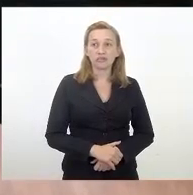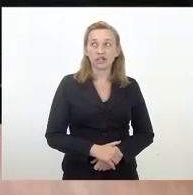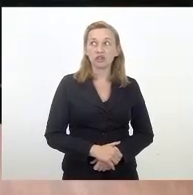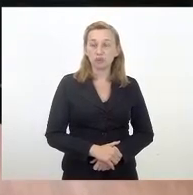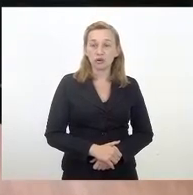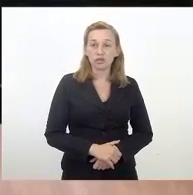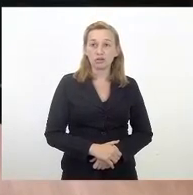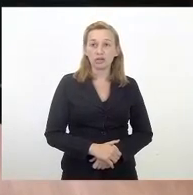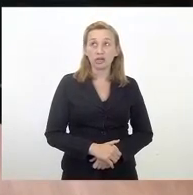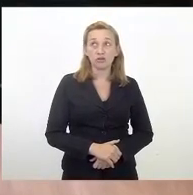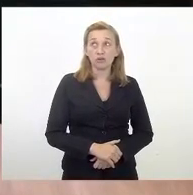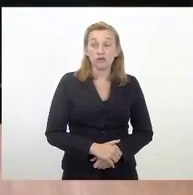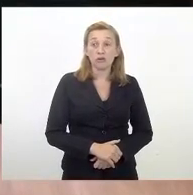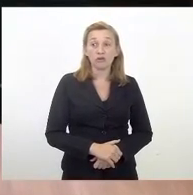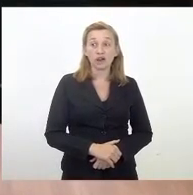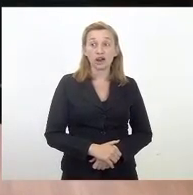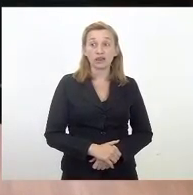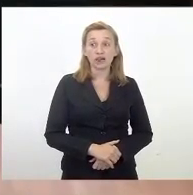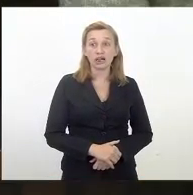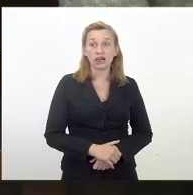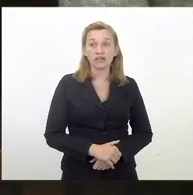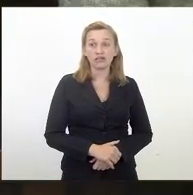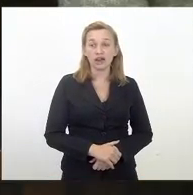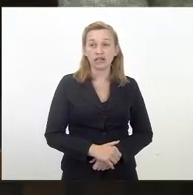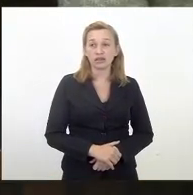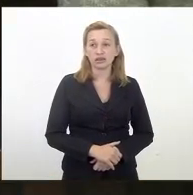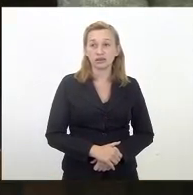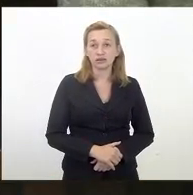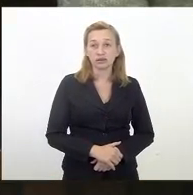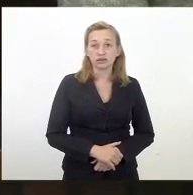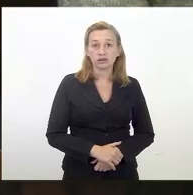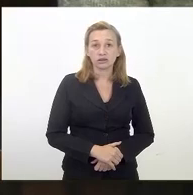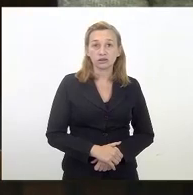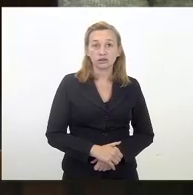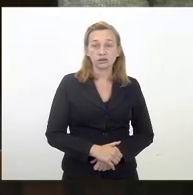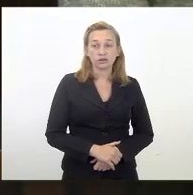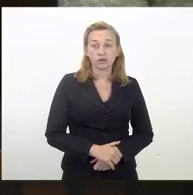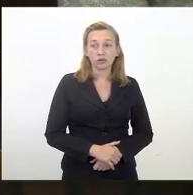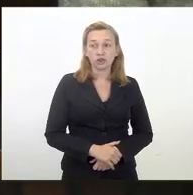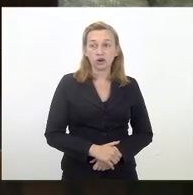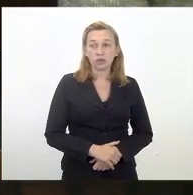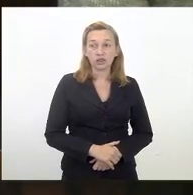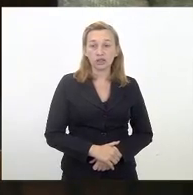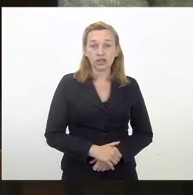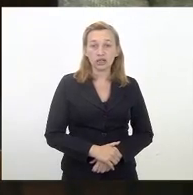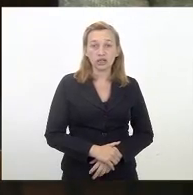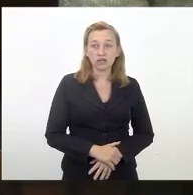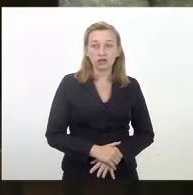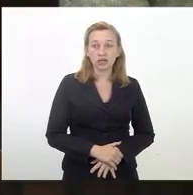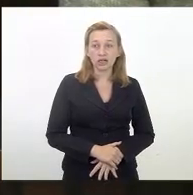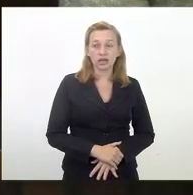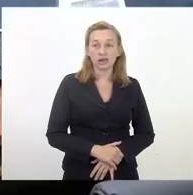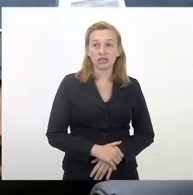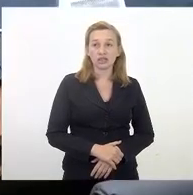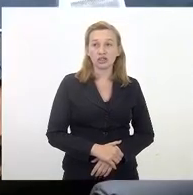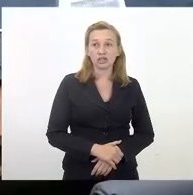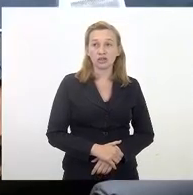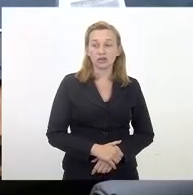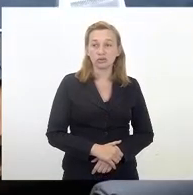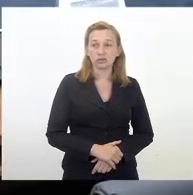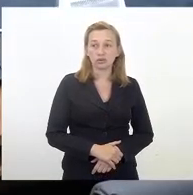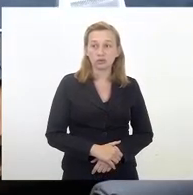me tá eu acho que eu livro também vai ter dificuldade tentado Luiz Paulo